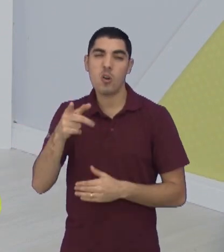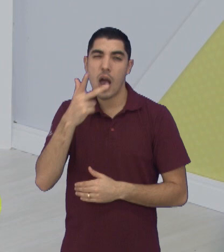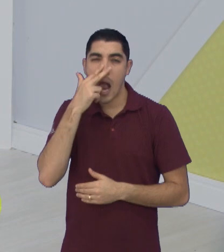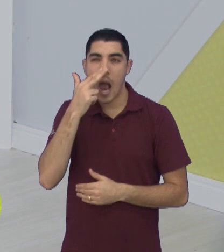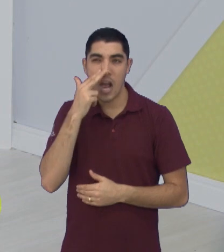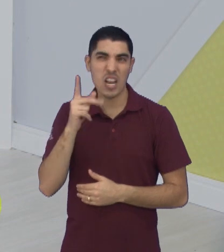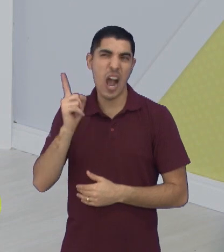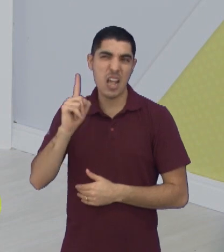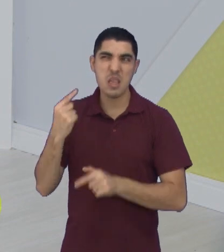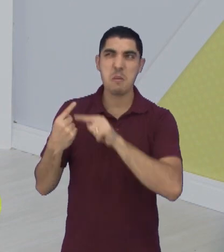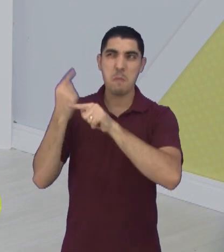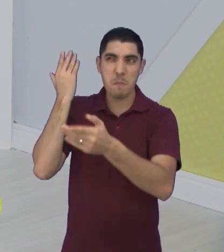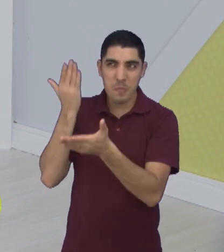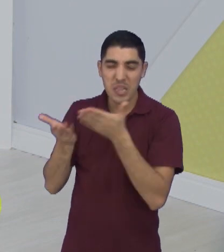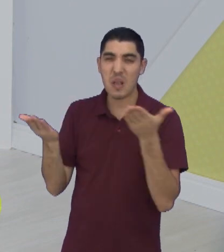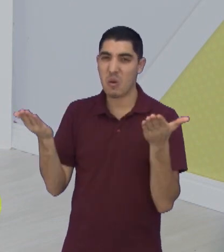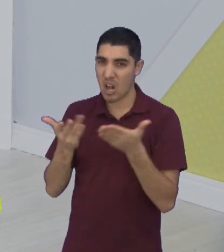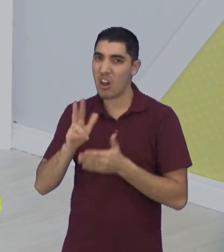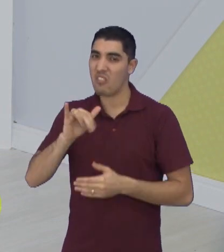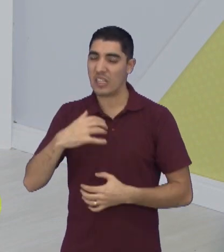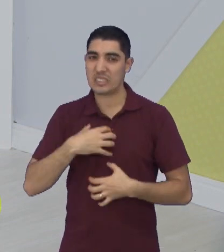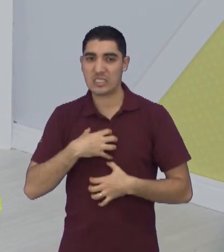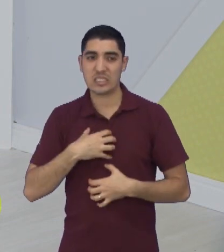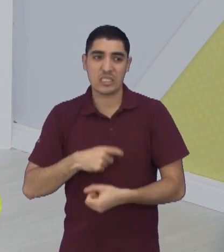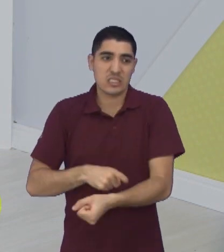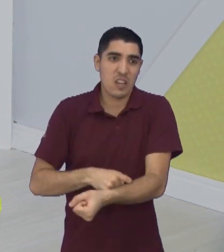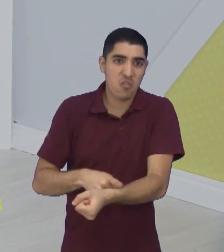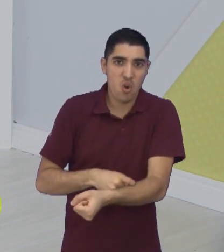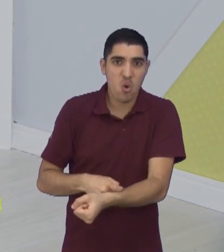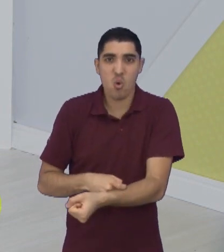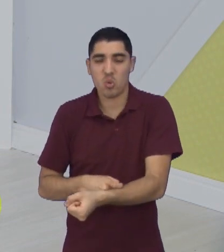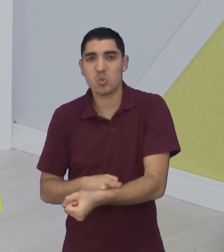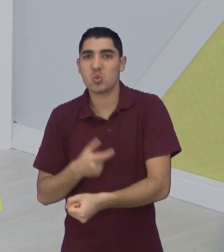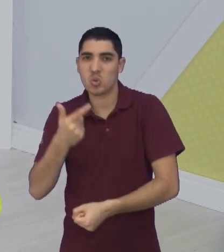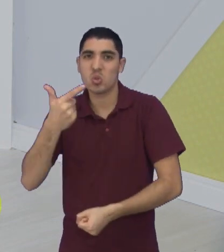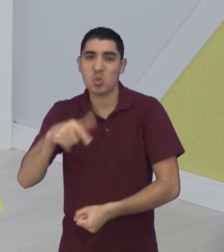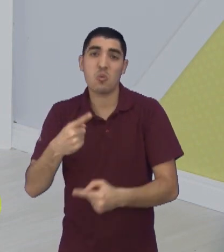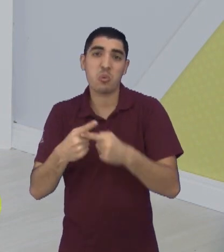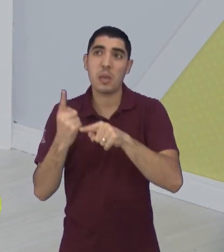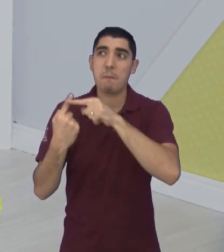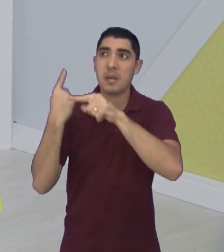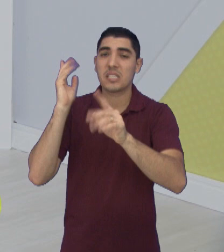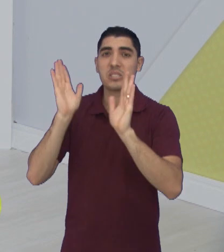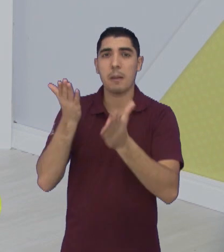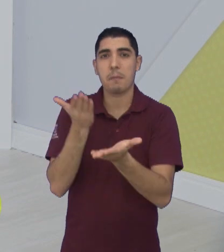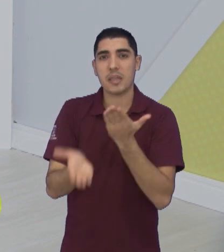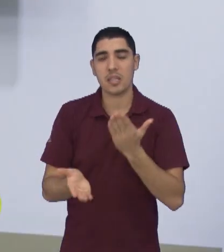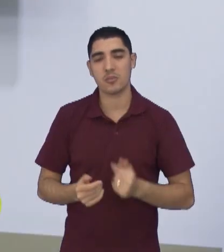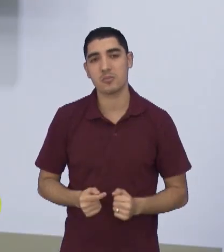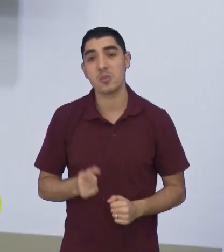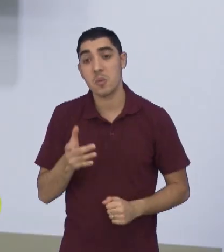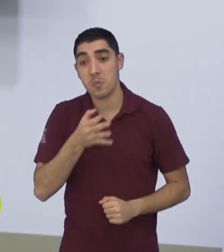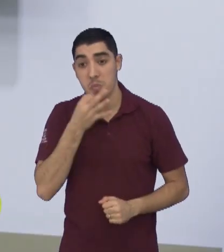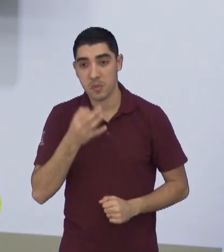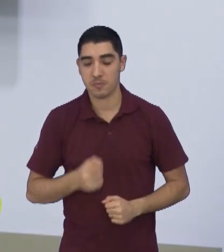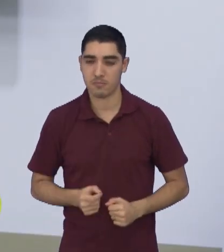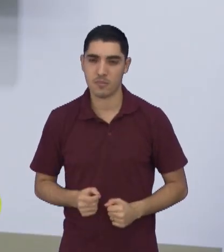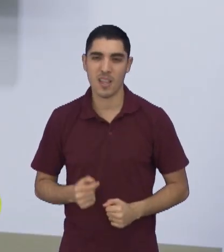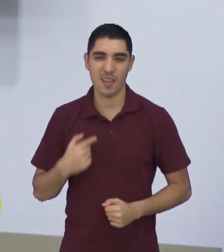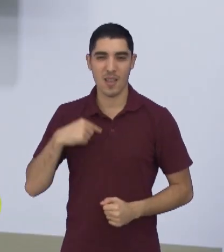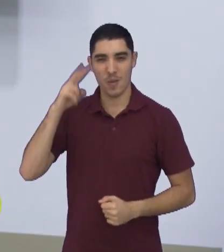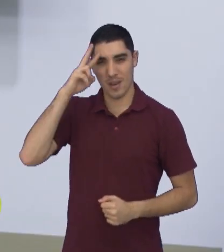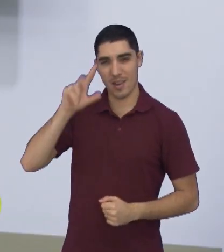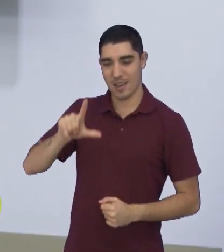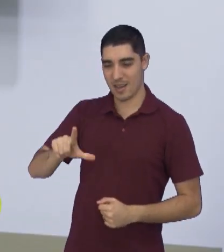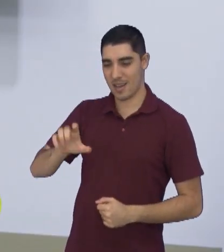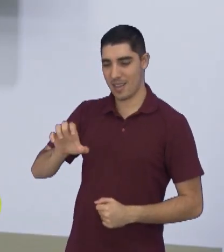isso em quadra também, a questão psicológica de enfrentar uma equipe que venceu o São José duas vezes? Você me fez lembrar Leandro Donardo agora,